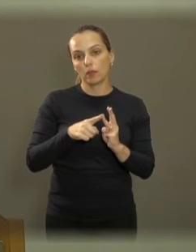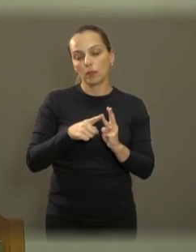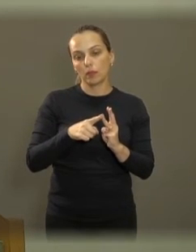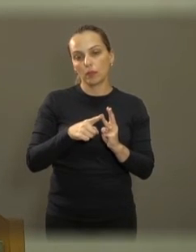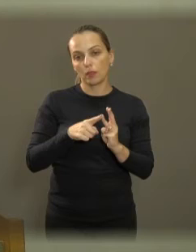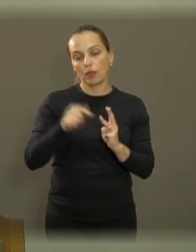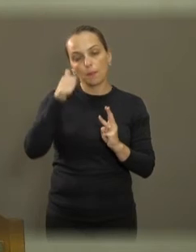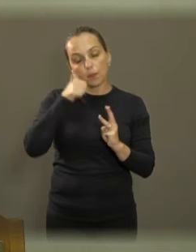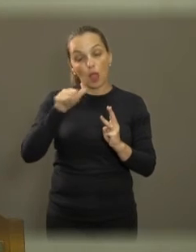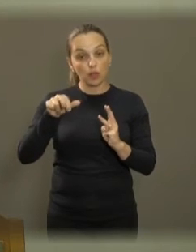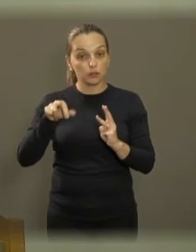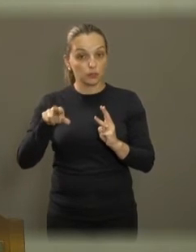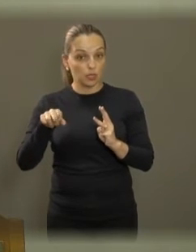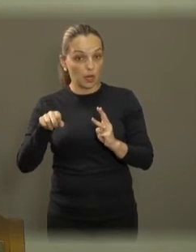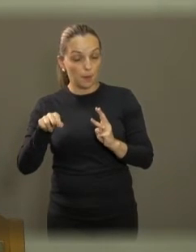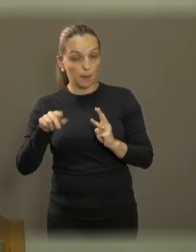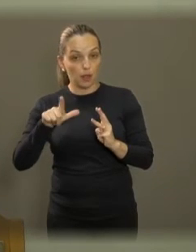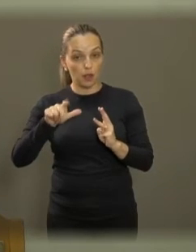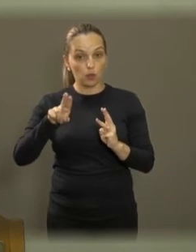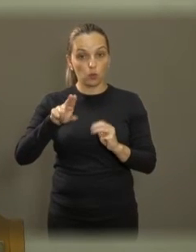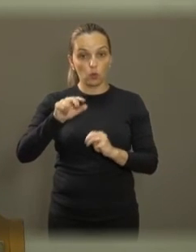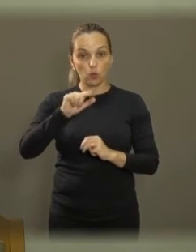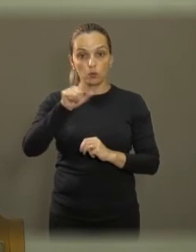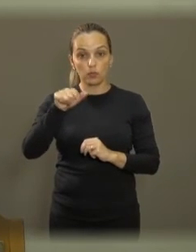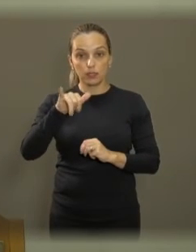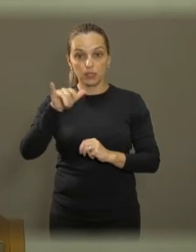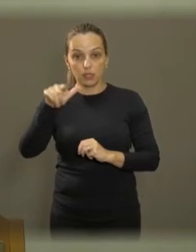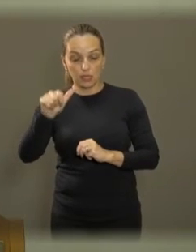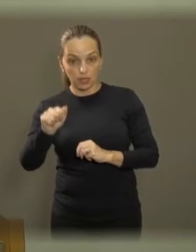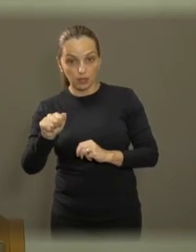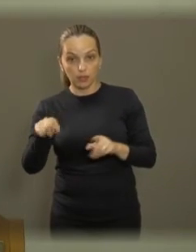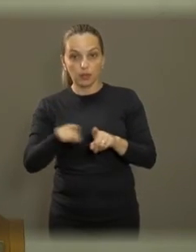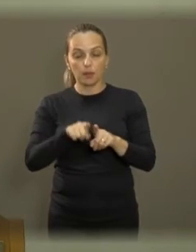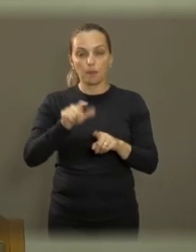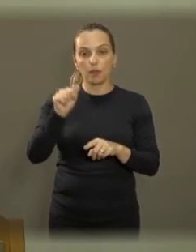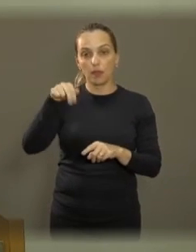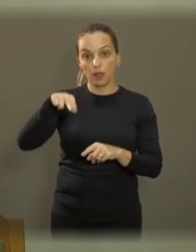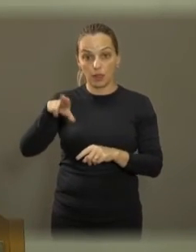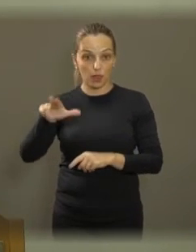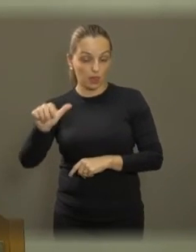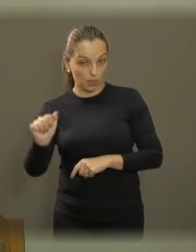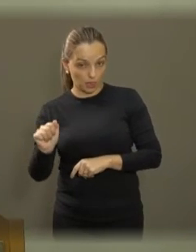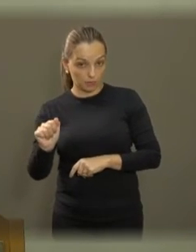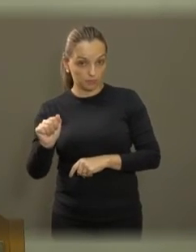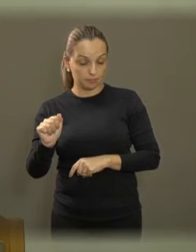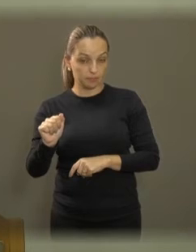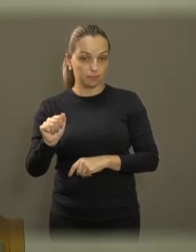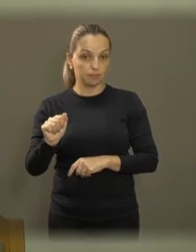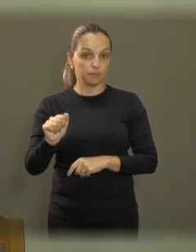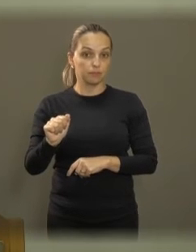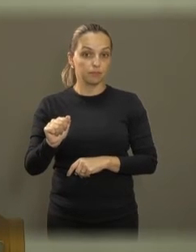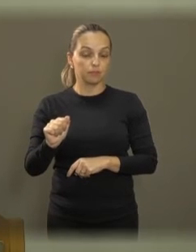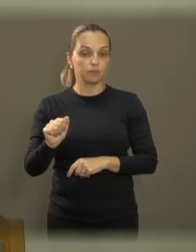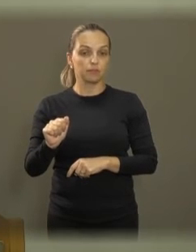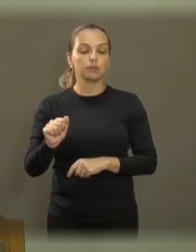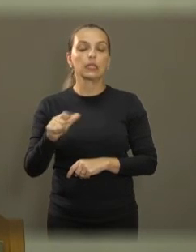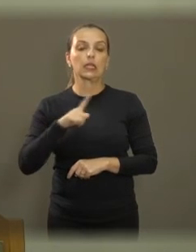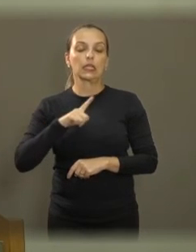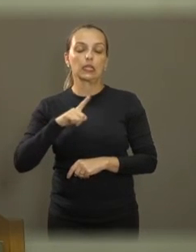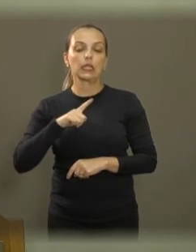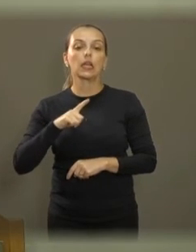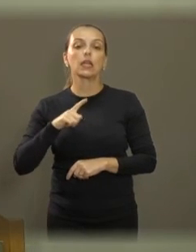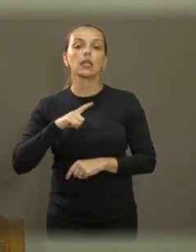irmãs Luzia e Ana Maria Pinceta, né, da farmácia terapêutica, que